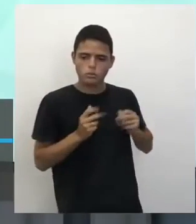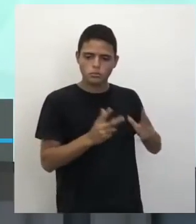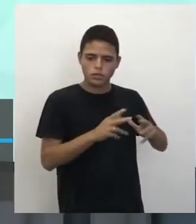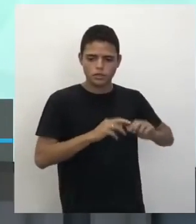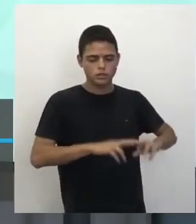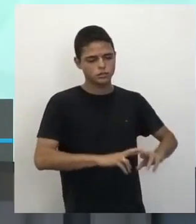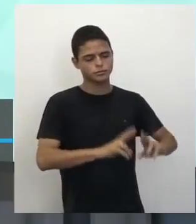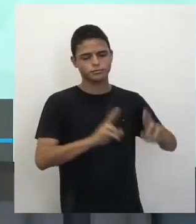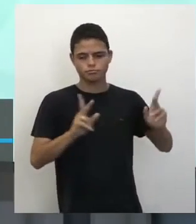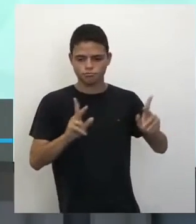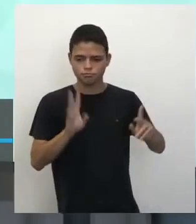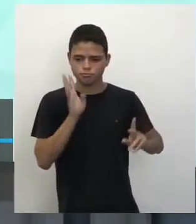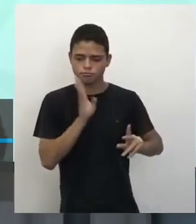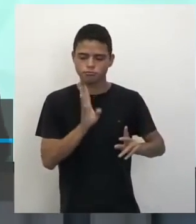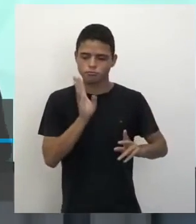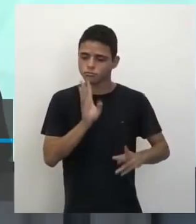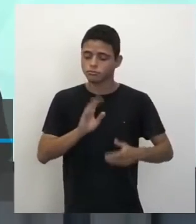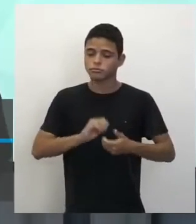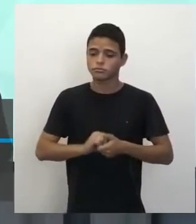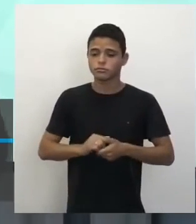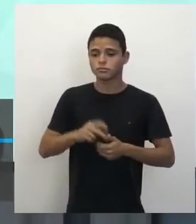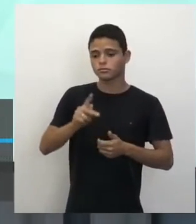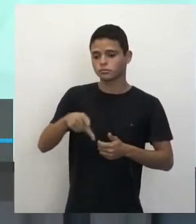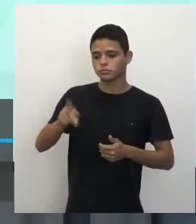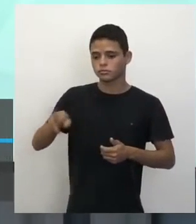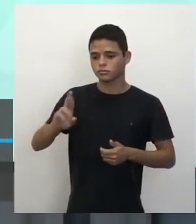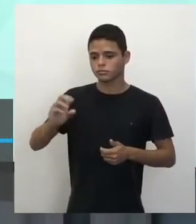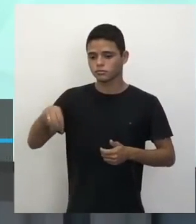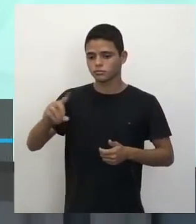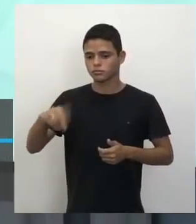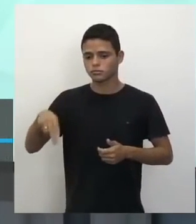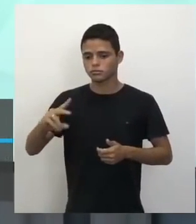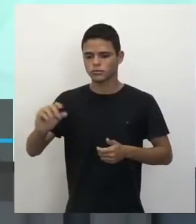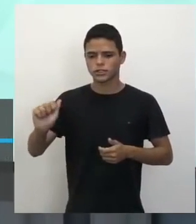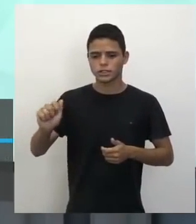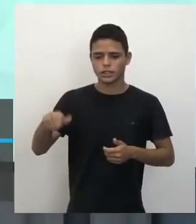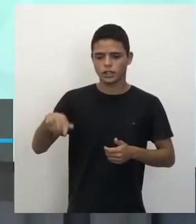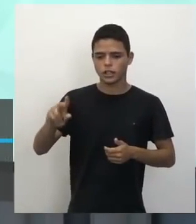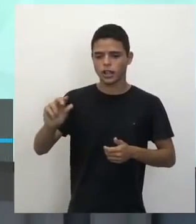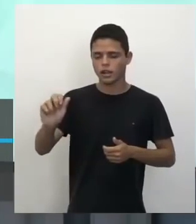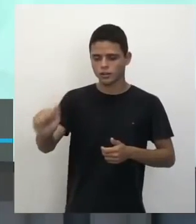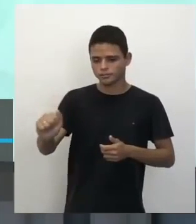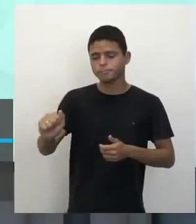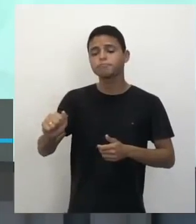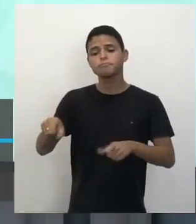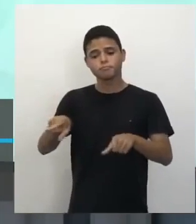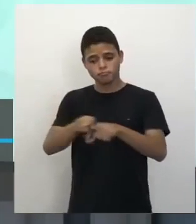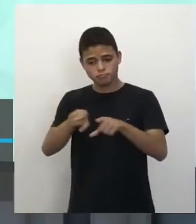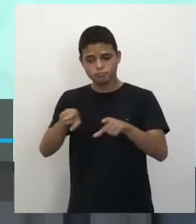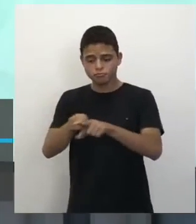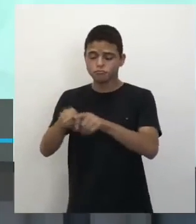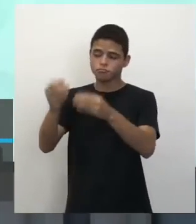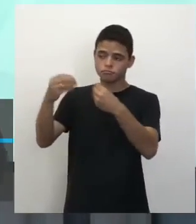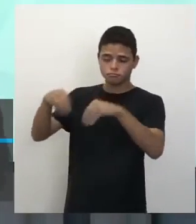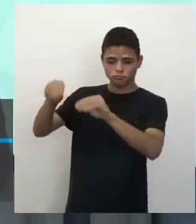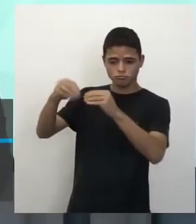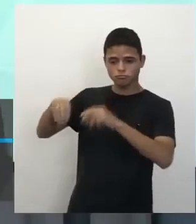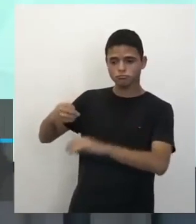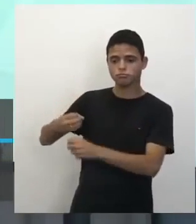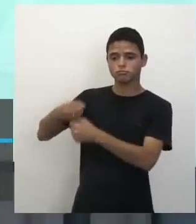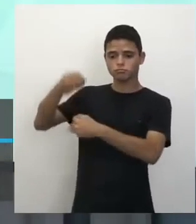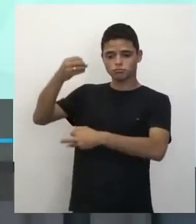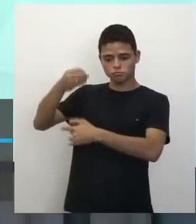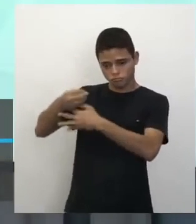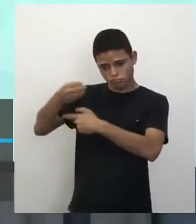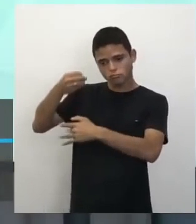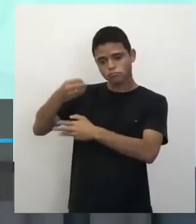diferentes. Legal! Professora Rosângela também traz aqui a contribuição dos seus estudantes ao afirmar